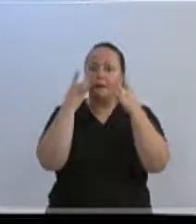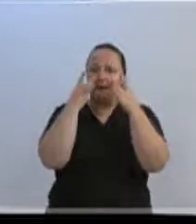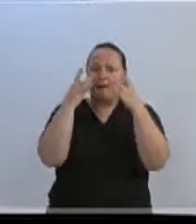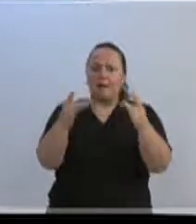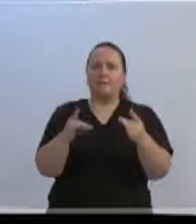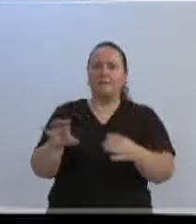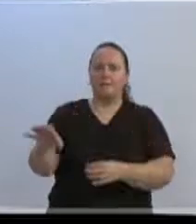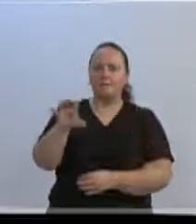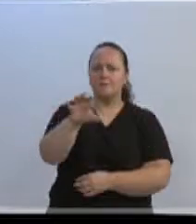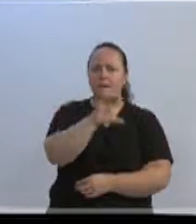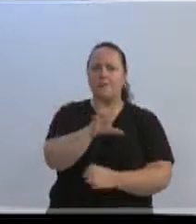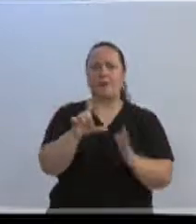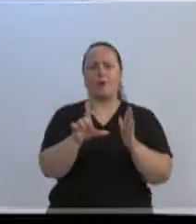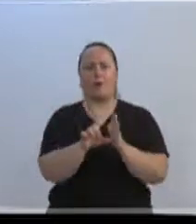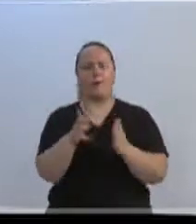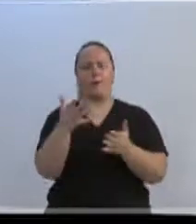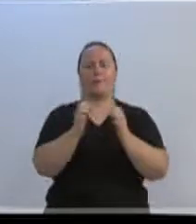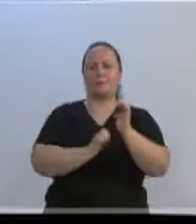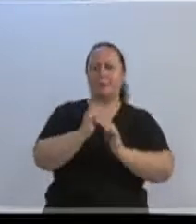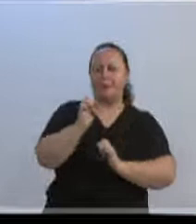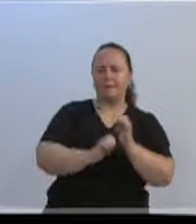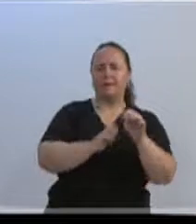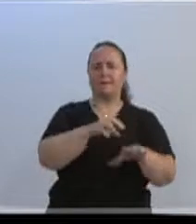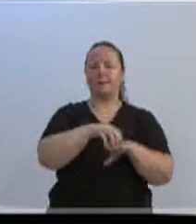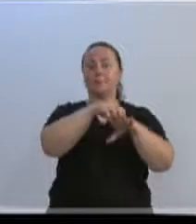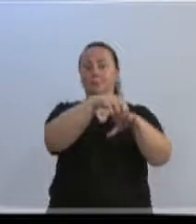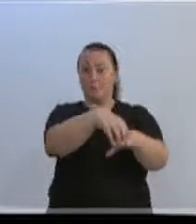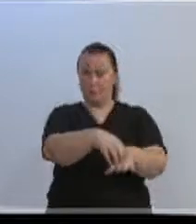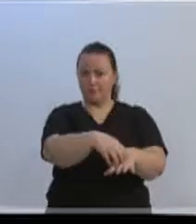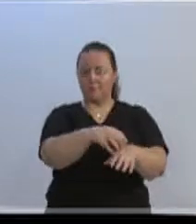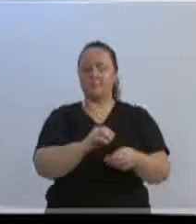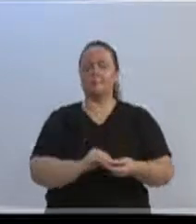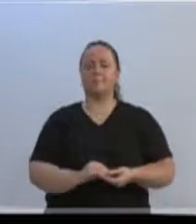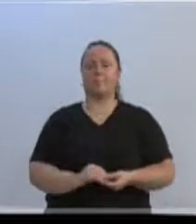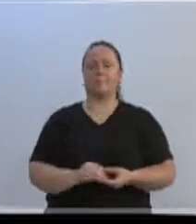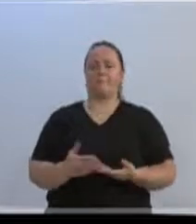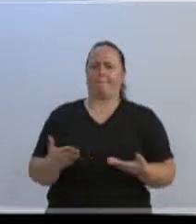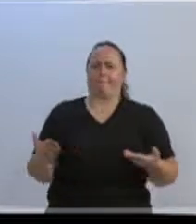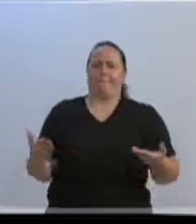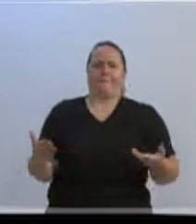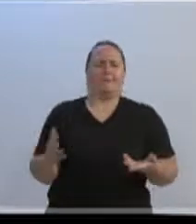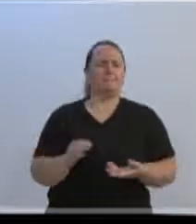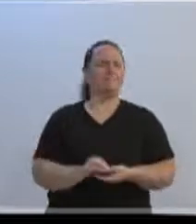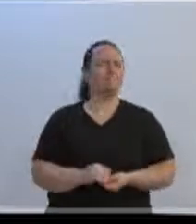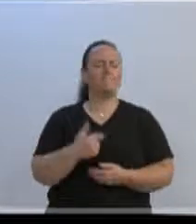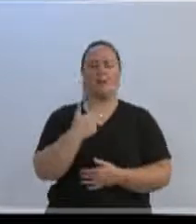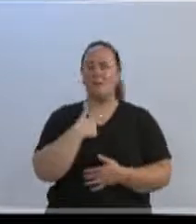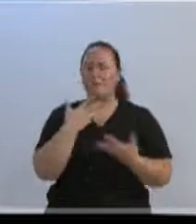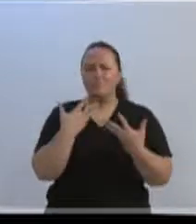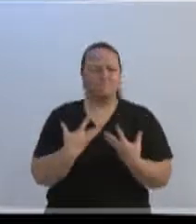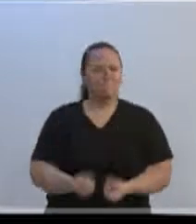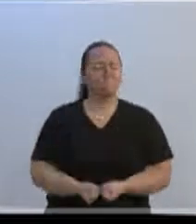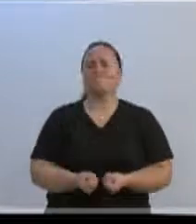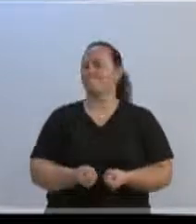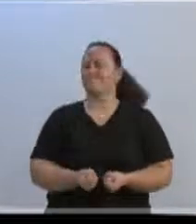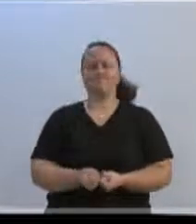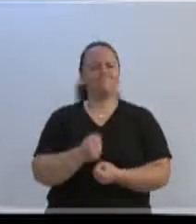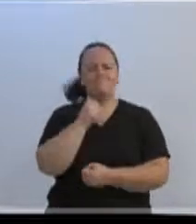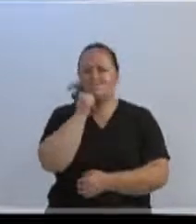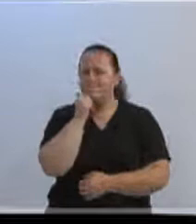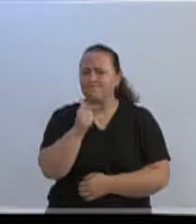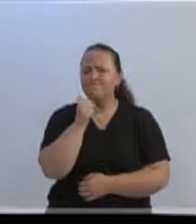áreas do comércio na indústria na questão do turismo e eu não pude me conformar não posso me conformar com essa